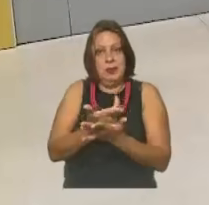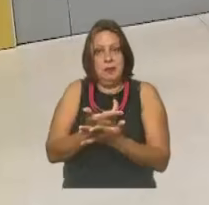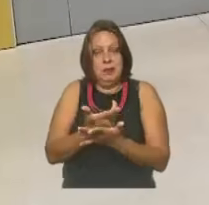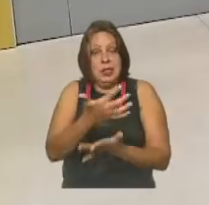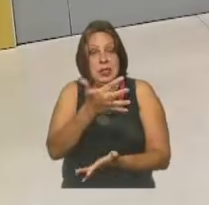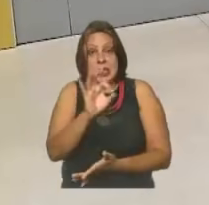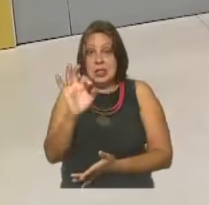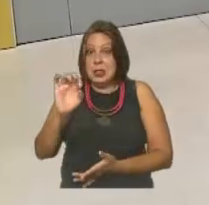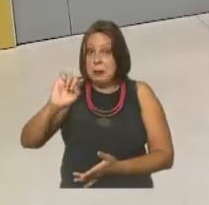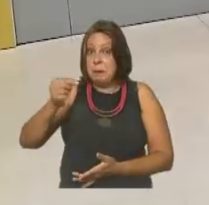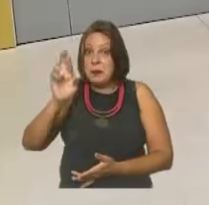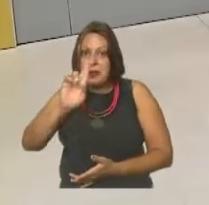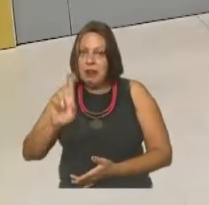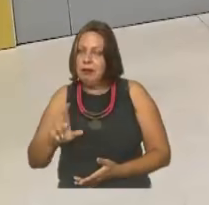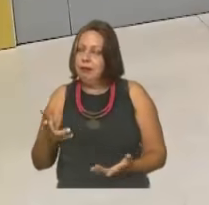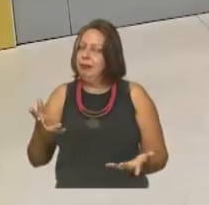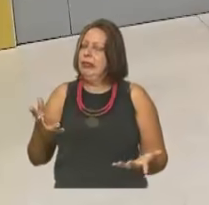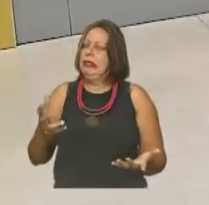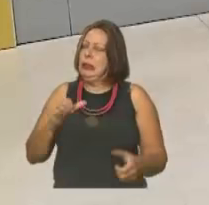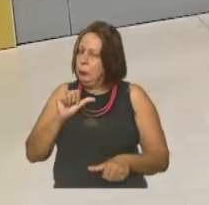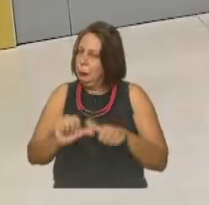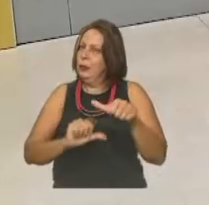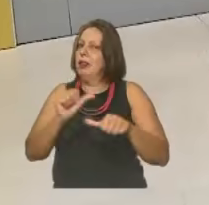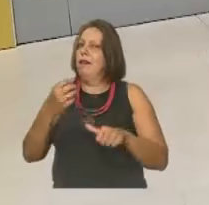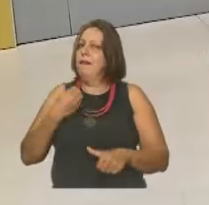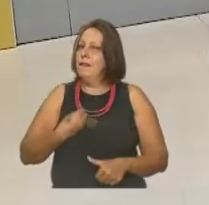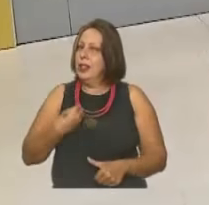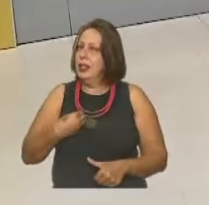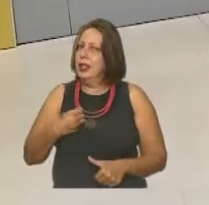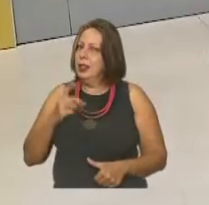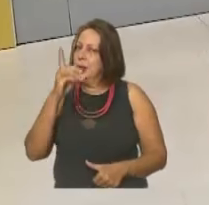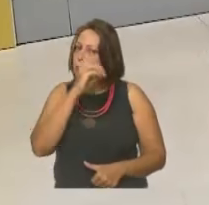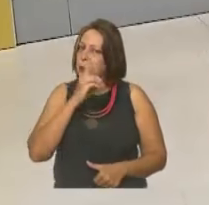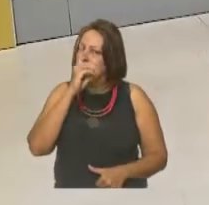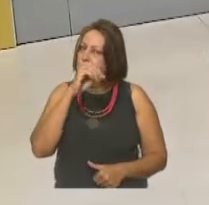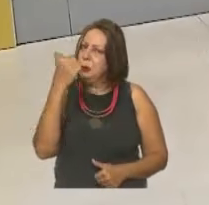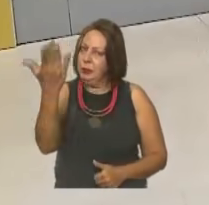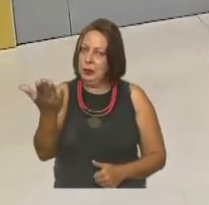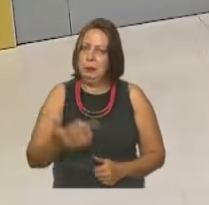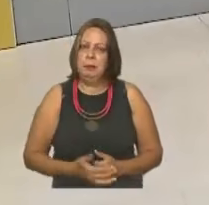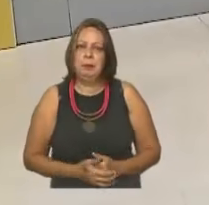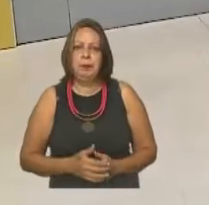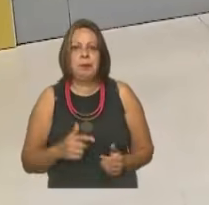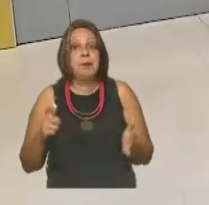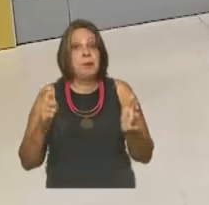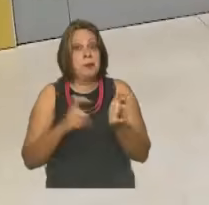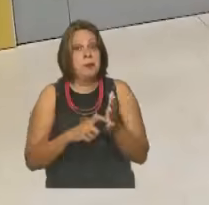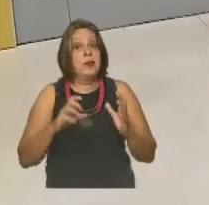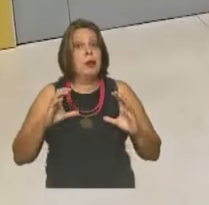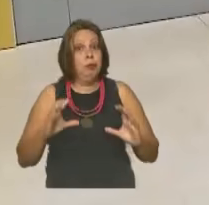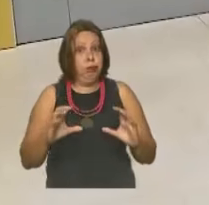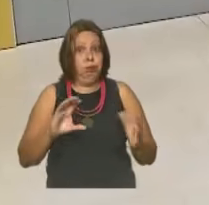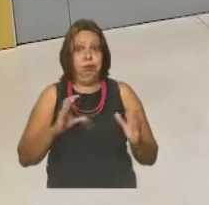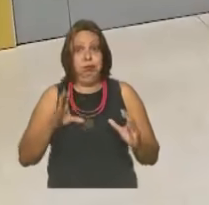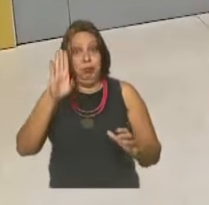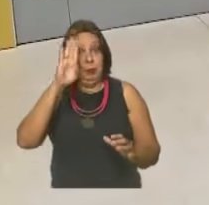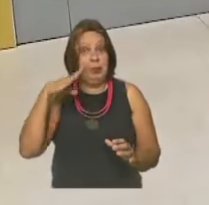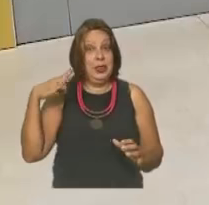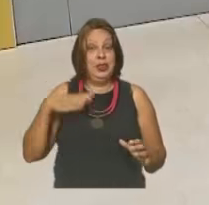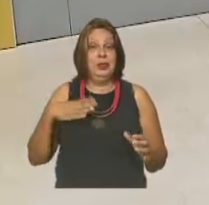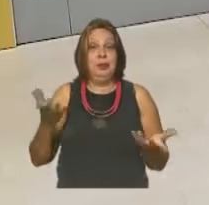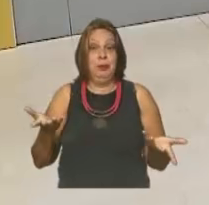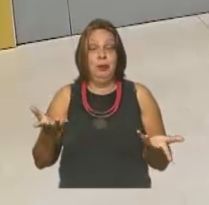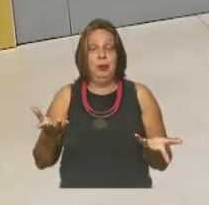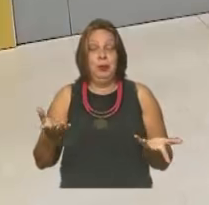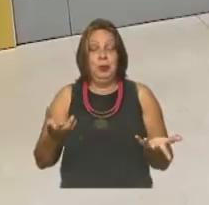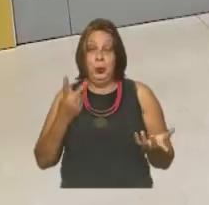mil reais domingo que vem é pra mudar de vida. Liga a sorteadora, por favor, Beth. Vamos começar o quarto prêmio. Dois carros pra você, premiação